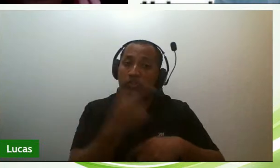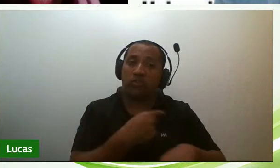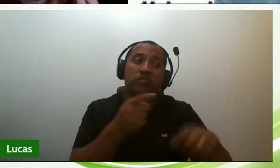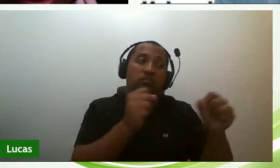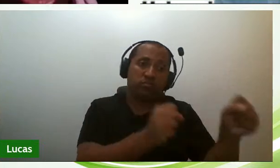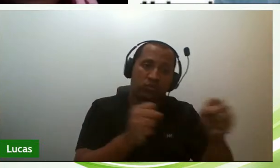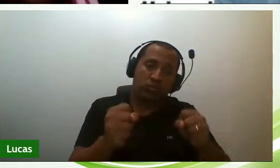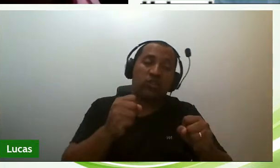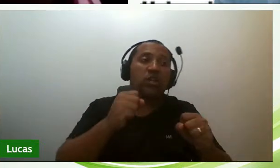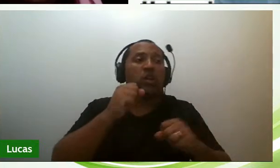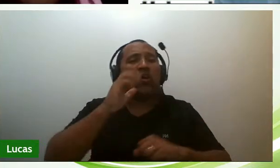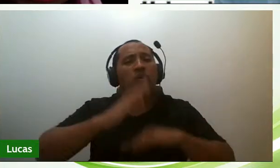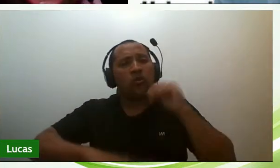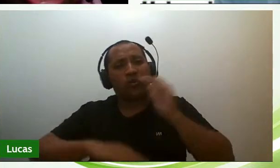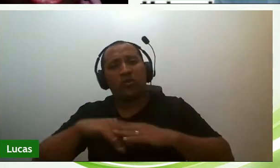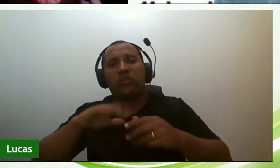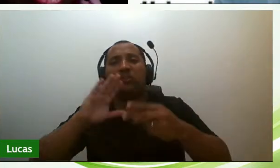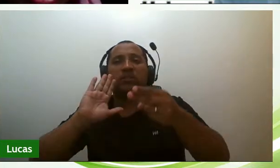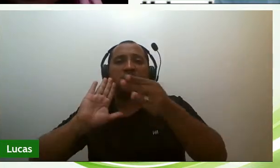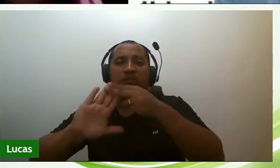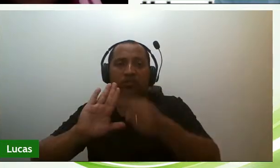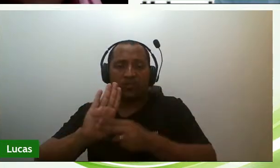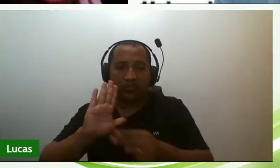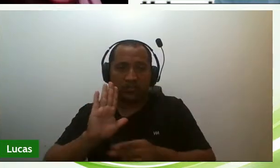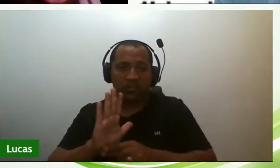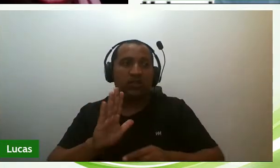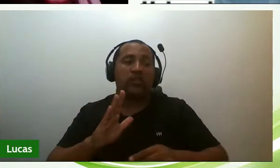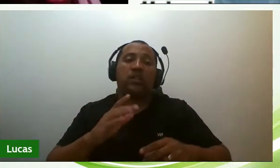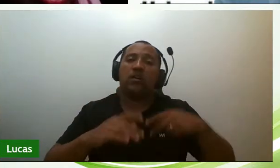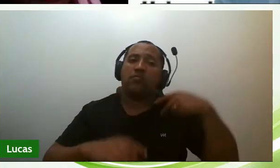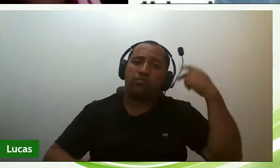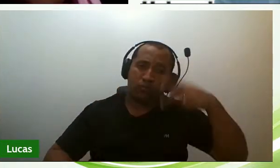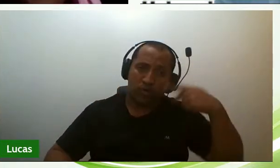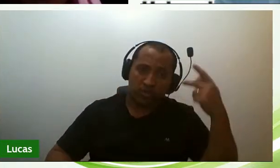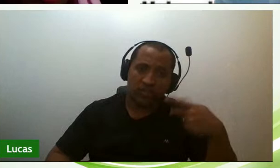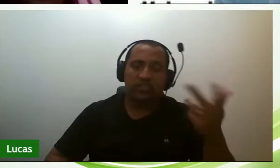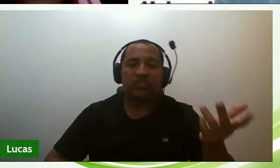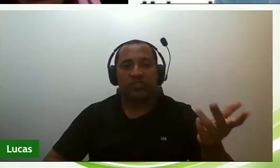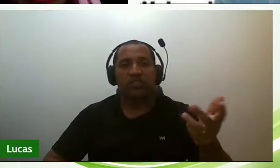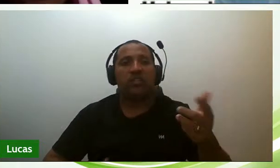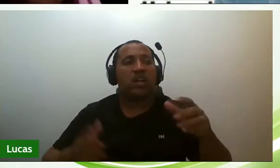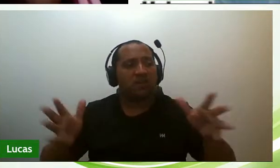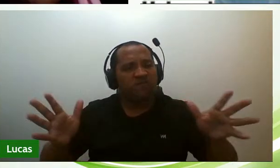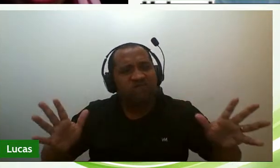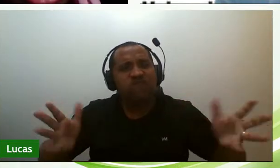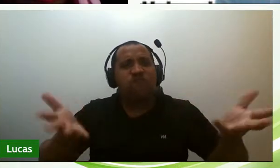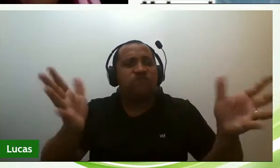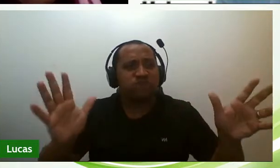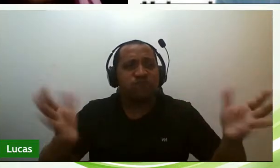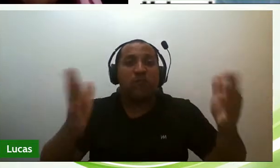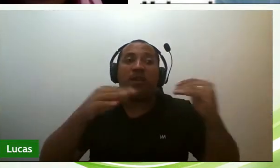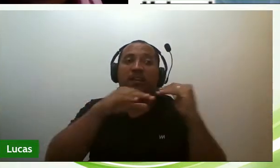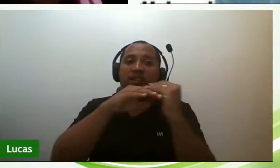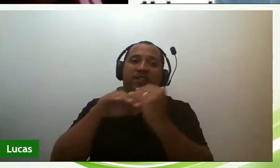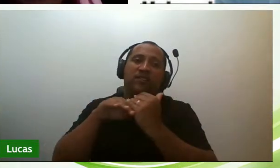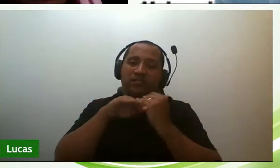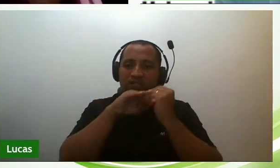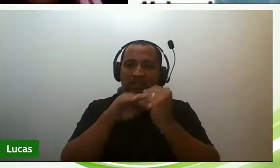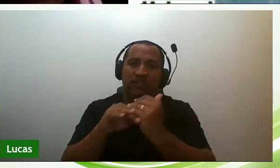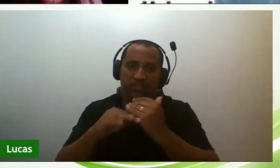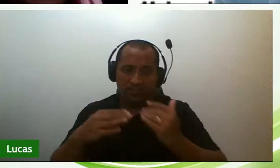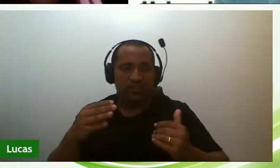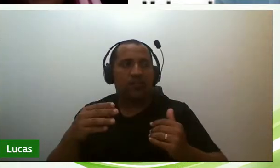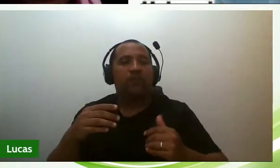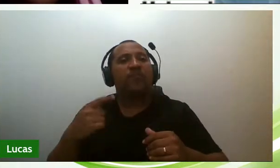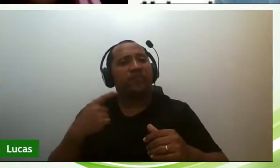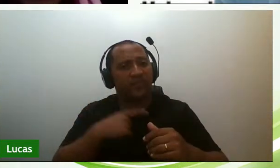construir normas, diretrizes, políticas que promovam equidade, que é igualdade